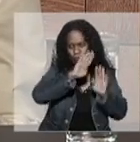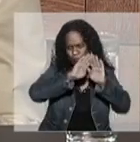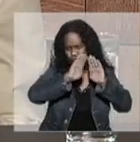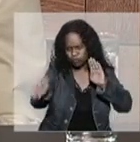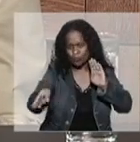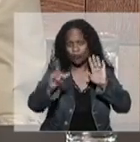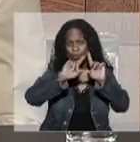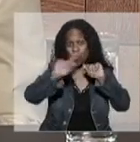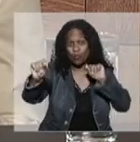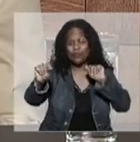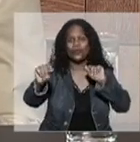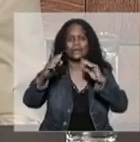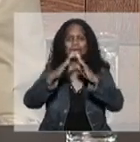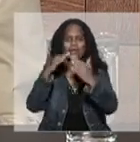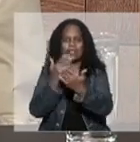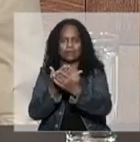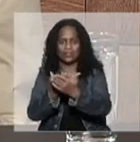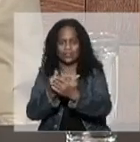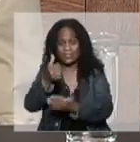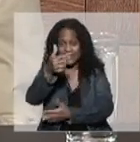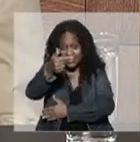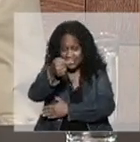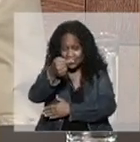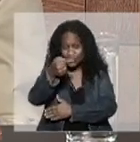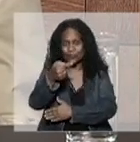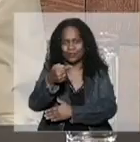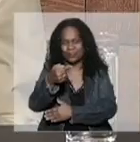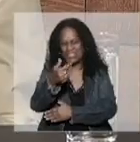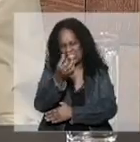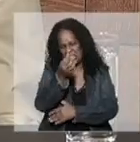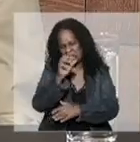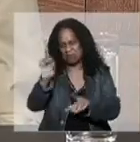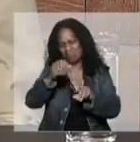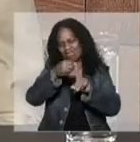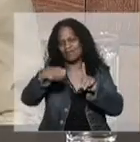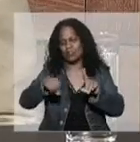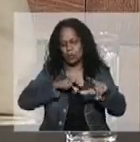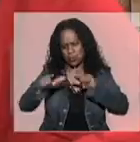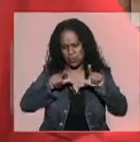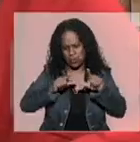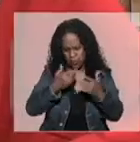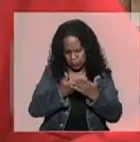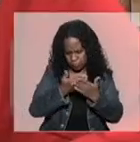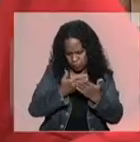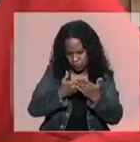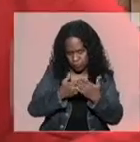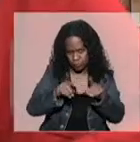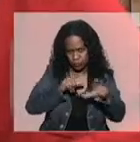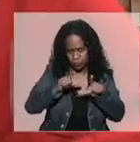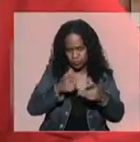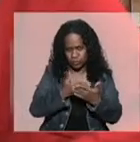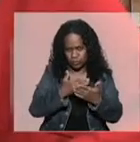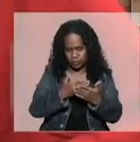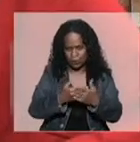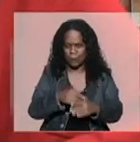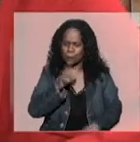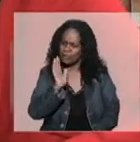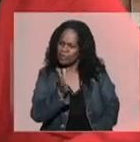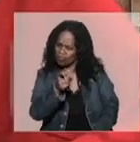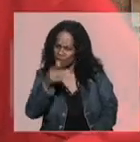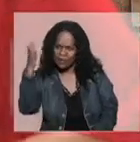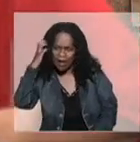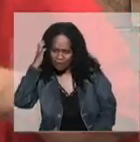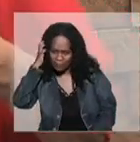colégio Champanhar, lá em Belo Horizonte, chegava lá 7 horas para aula. Fiquei 6 meses assim. O que você fazia nesse início na rádio? Você já